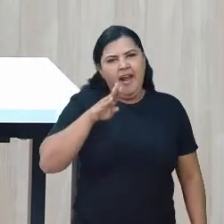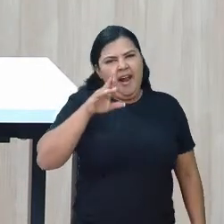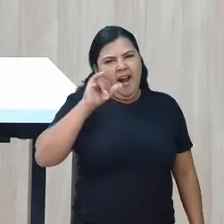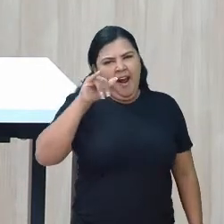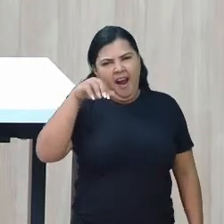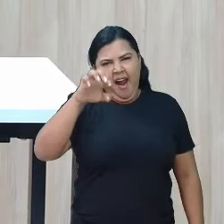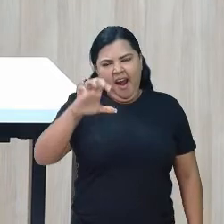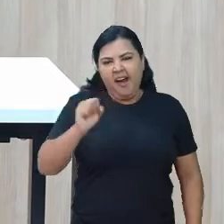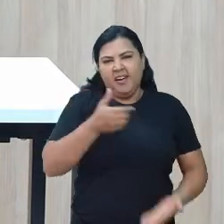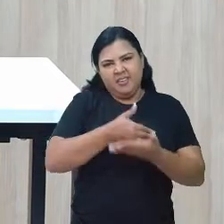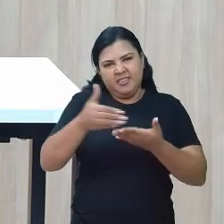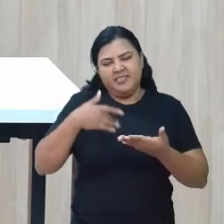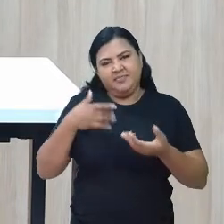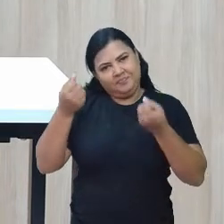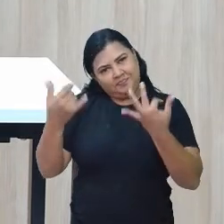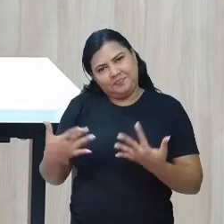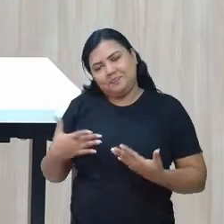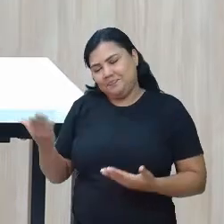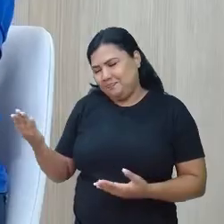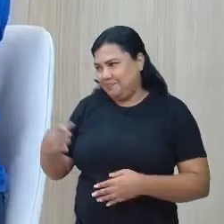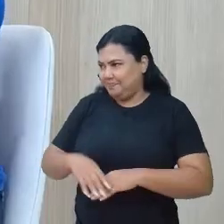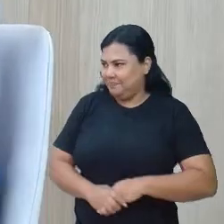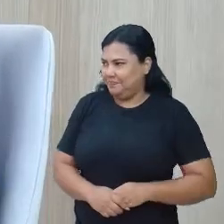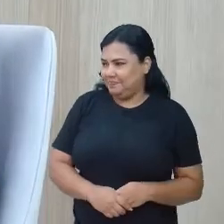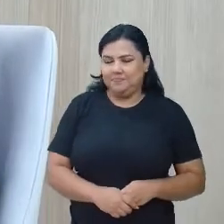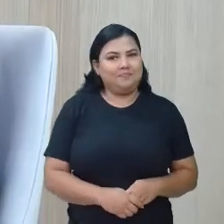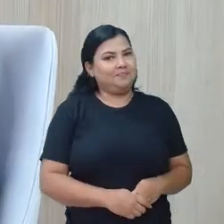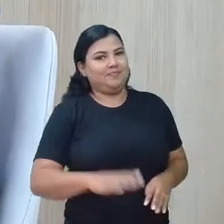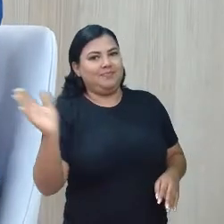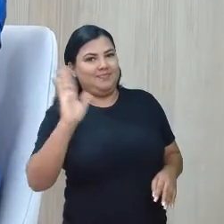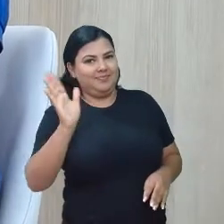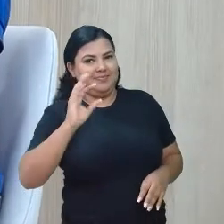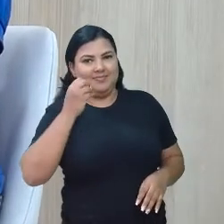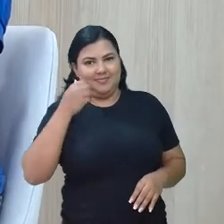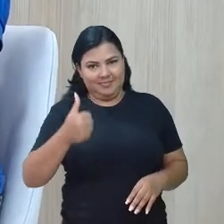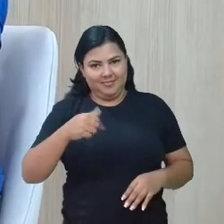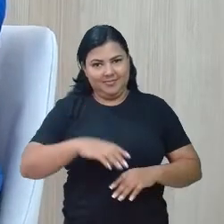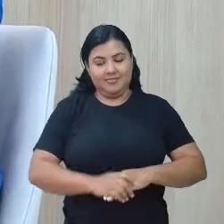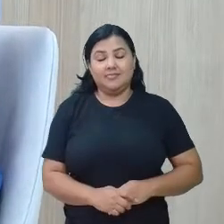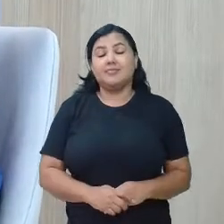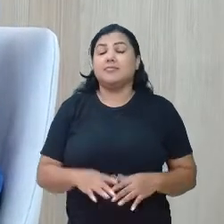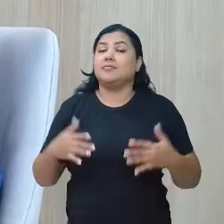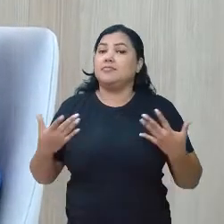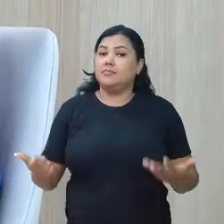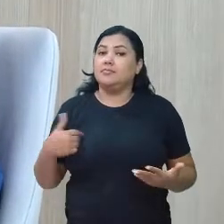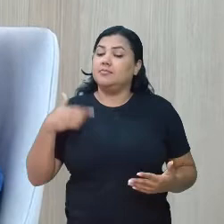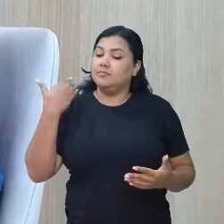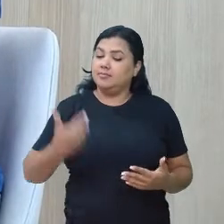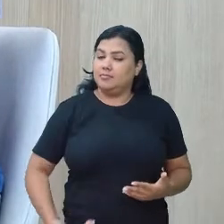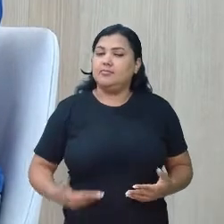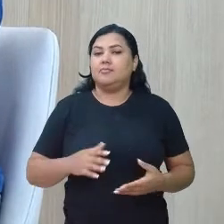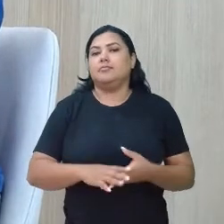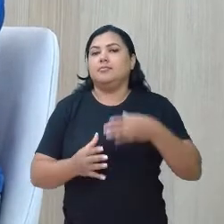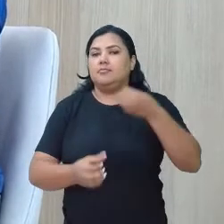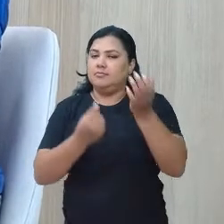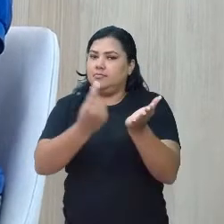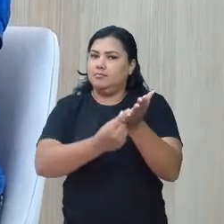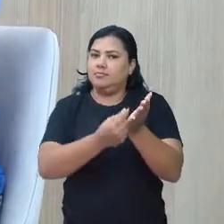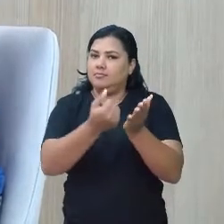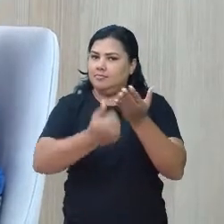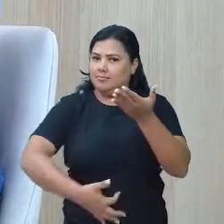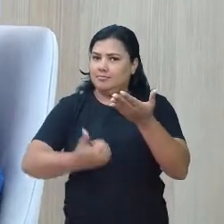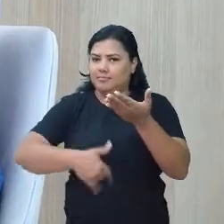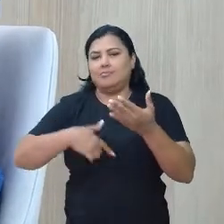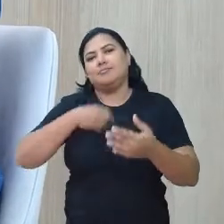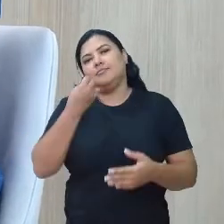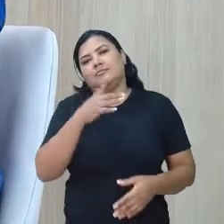iniciais e a gente iniciar a aula. Vai lá, Briane. Olá pessoal, tudo bem? Então, já estou aqui logada no chat, já dei bom